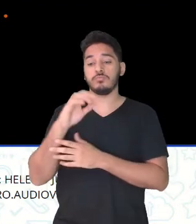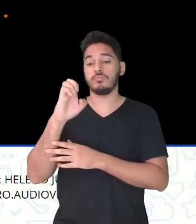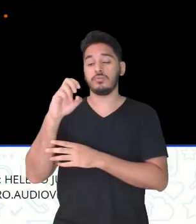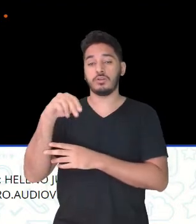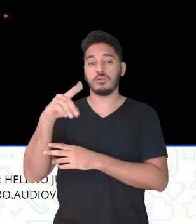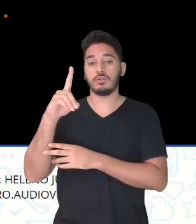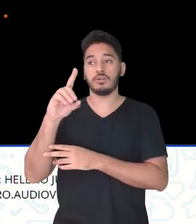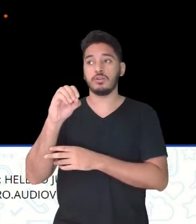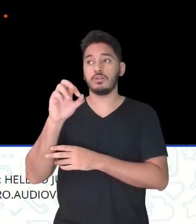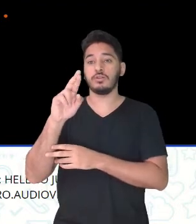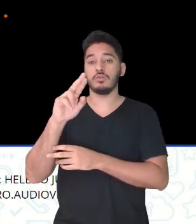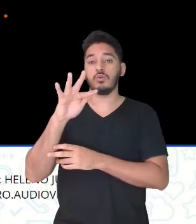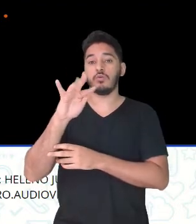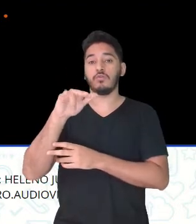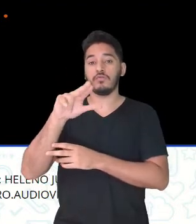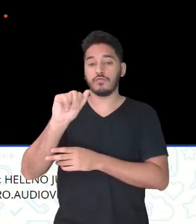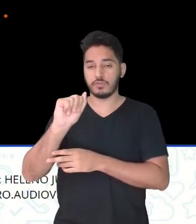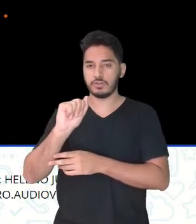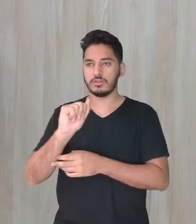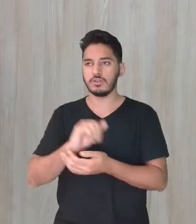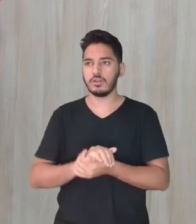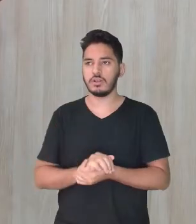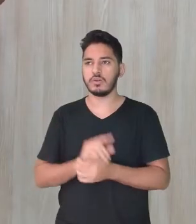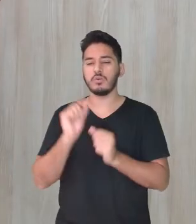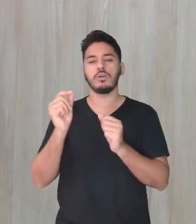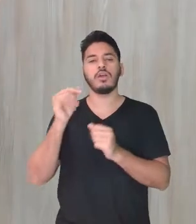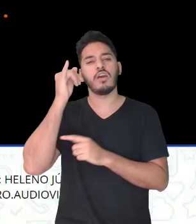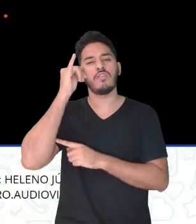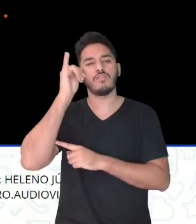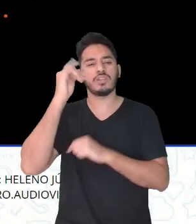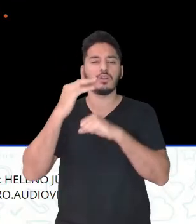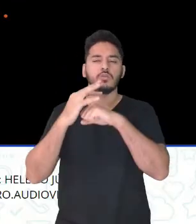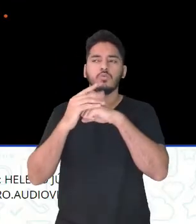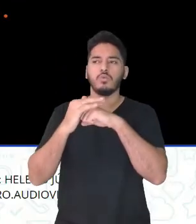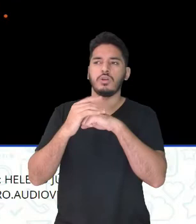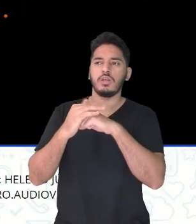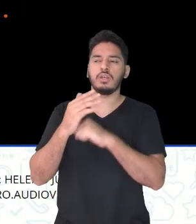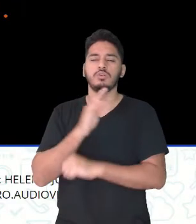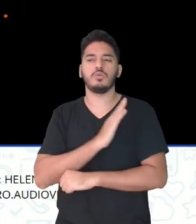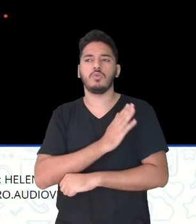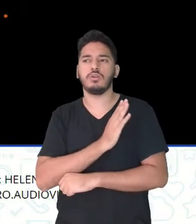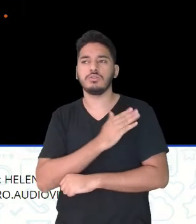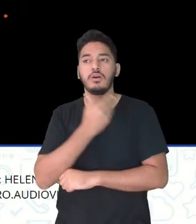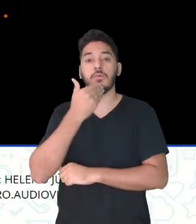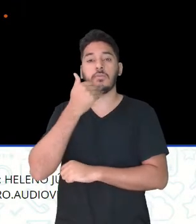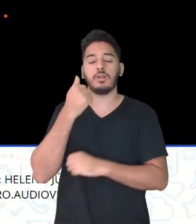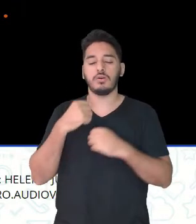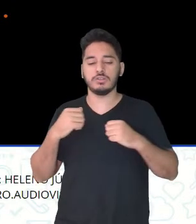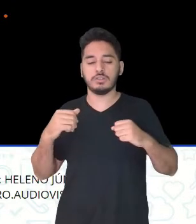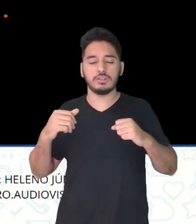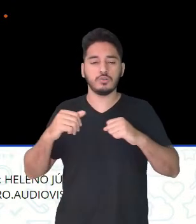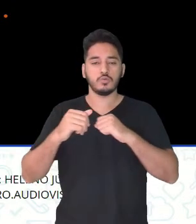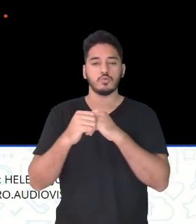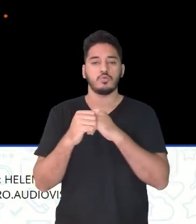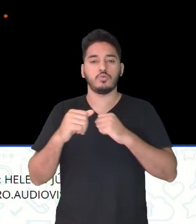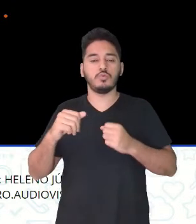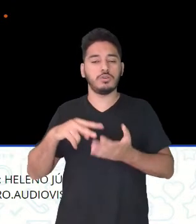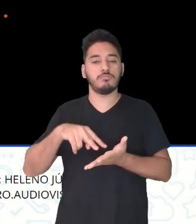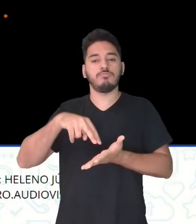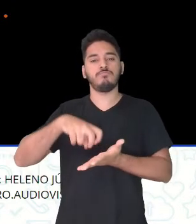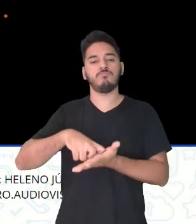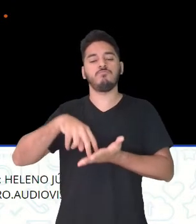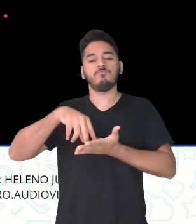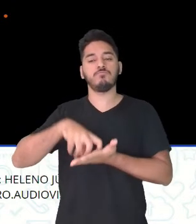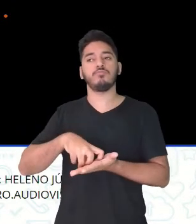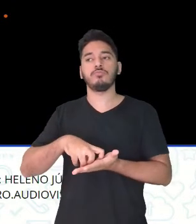bem feliz, né? Que previne doenças do coração, melhora a flexibilidade, resistência.